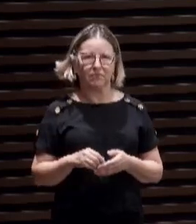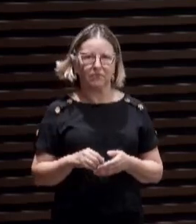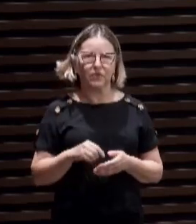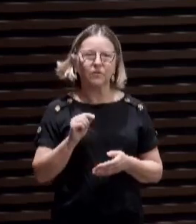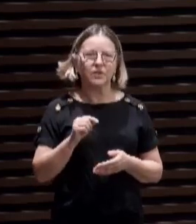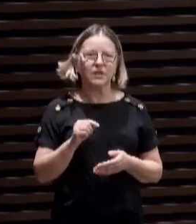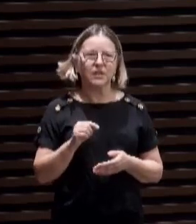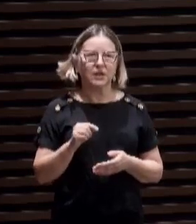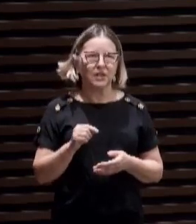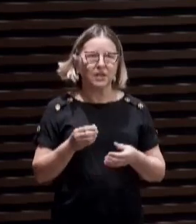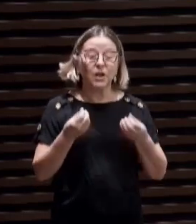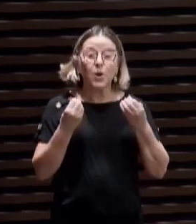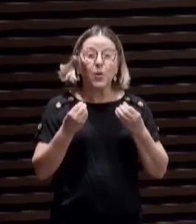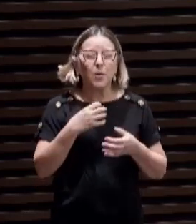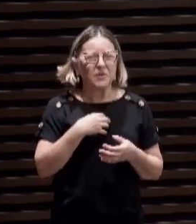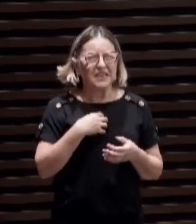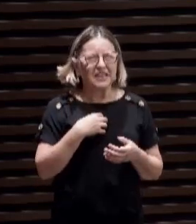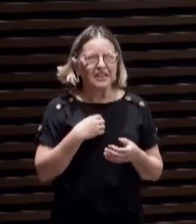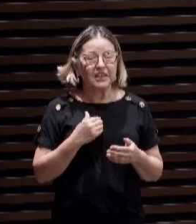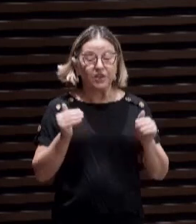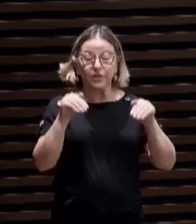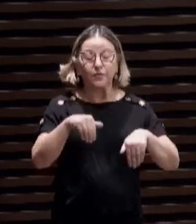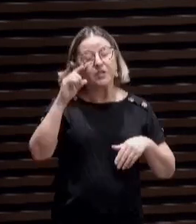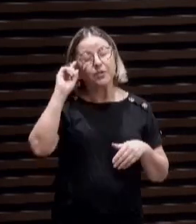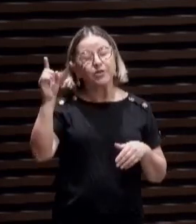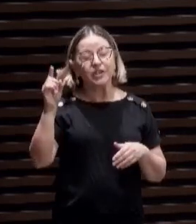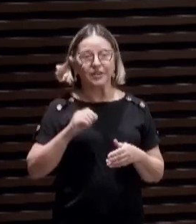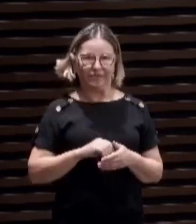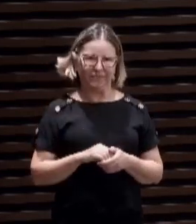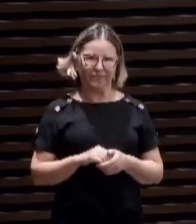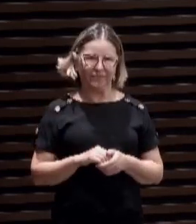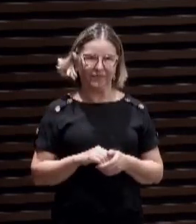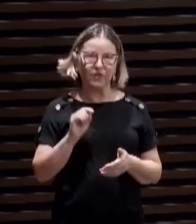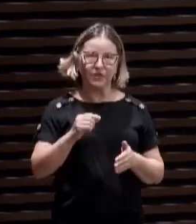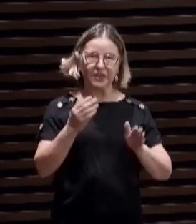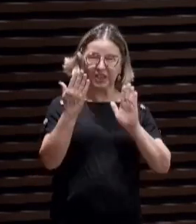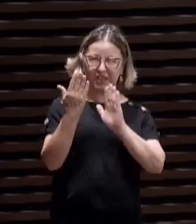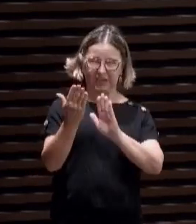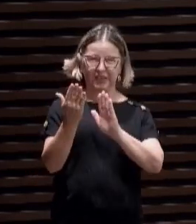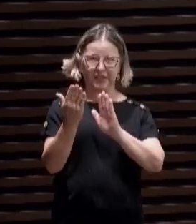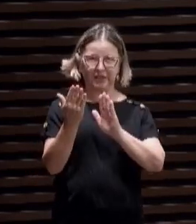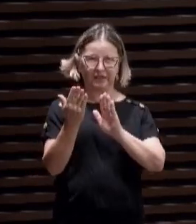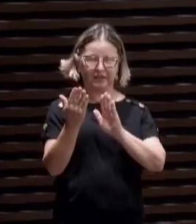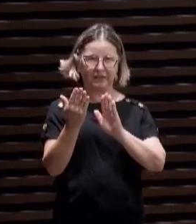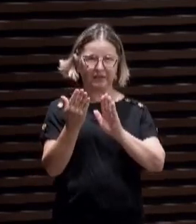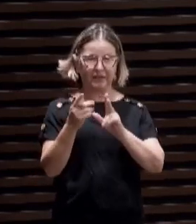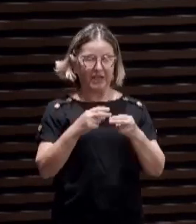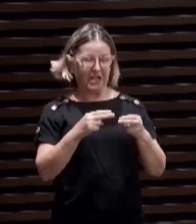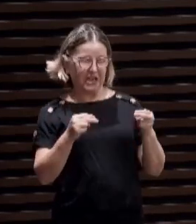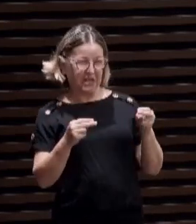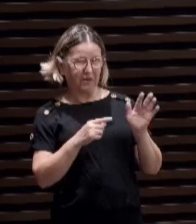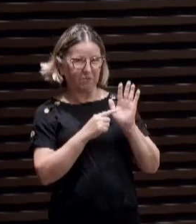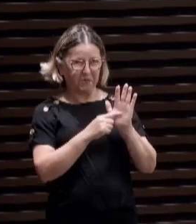dia? O que você, diante das ofertas que aparecem o tempo todo